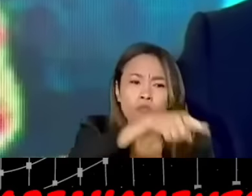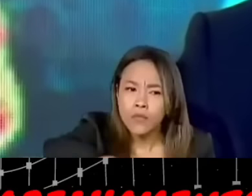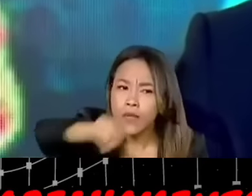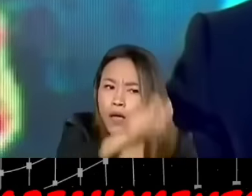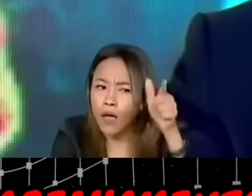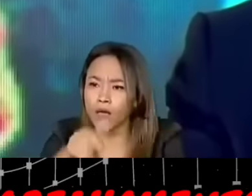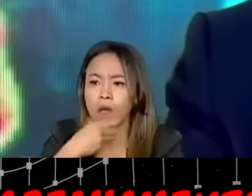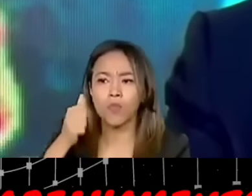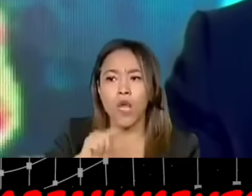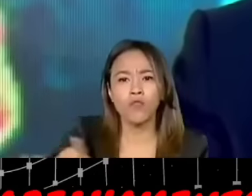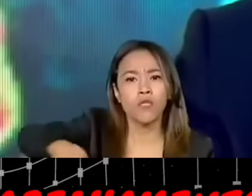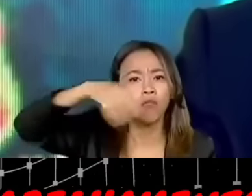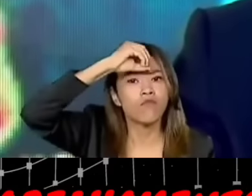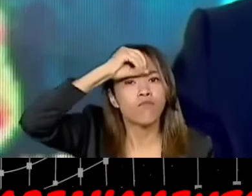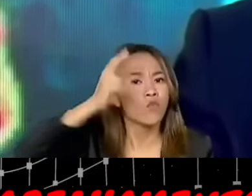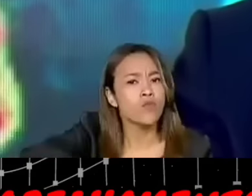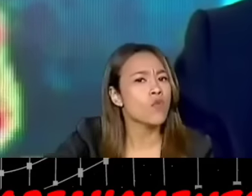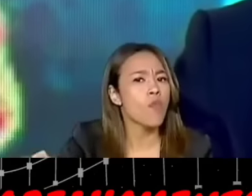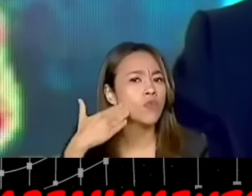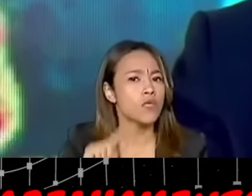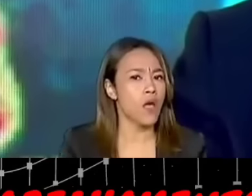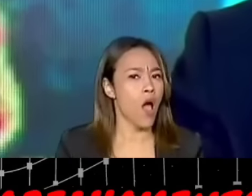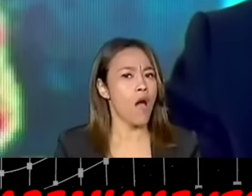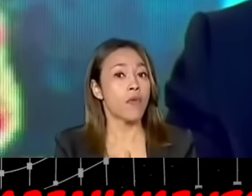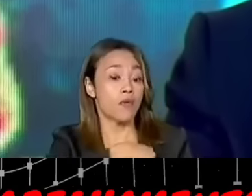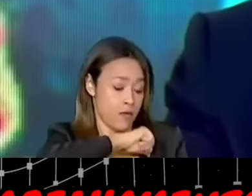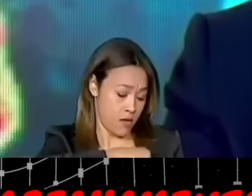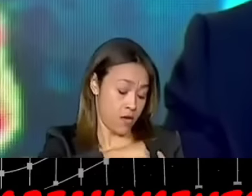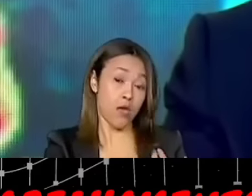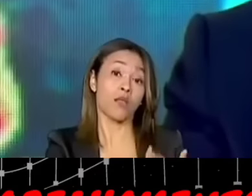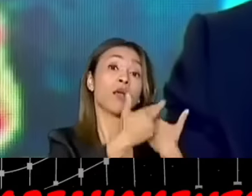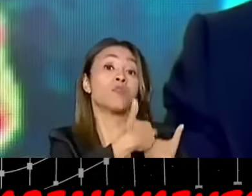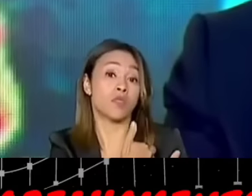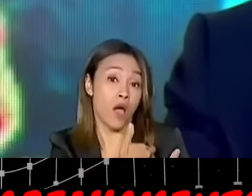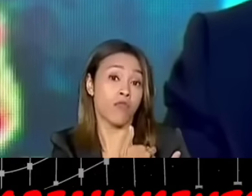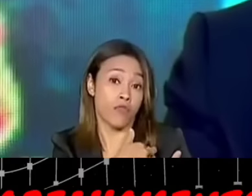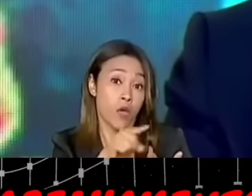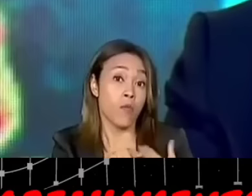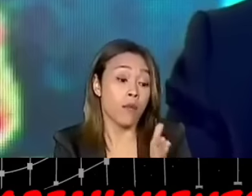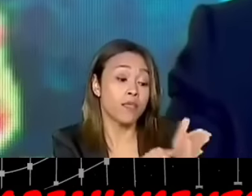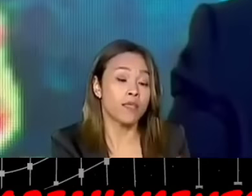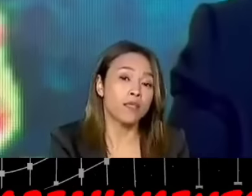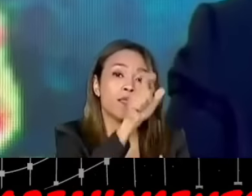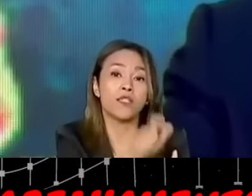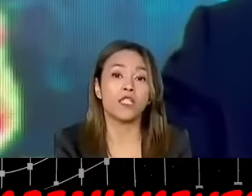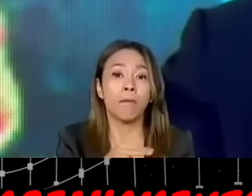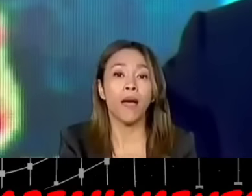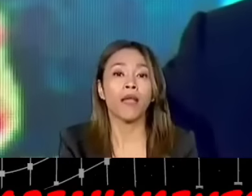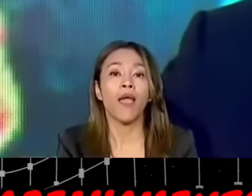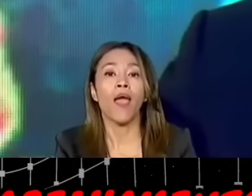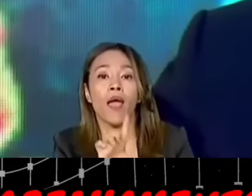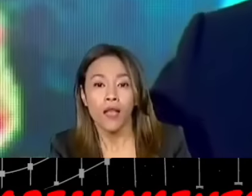senhoras não sabem o nome do delegado ou da delegada que preside o caso Marielle. As senhoras e os senhores não sabem o nome